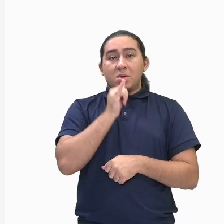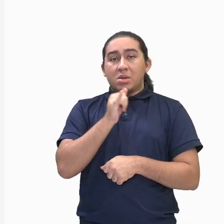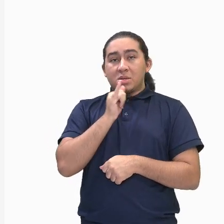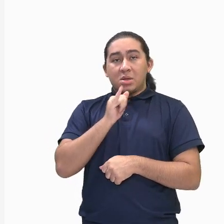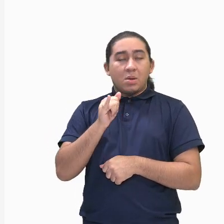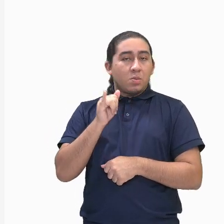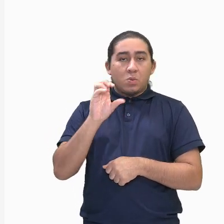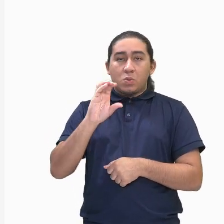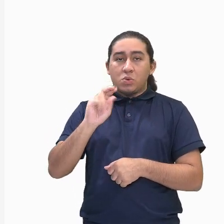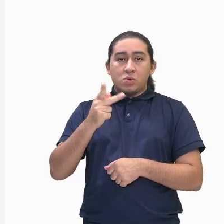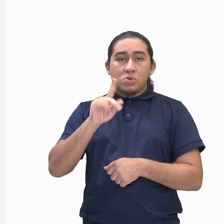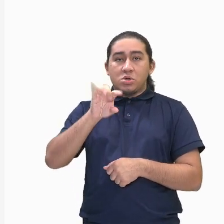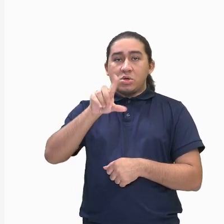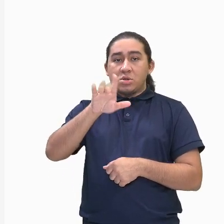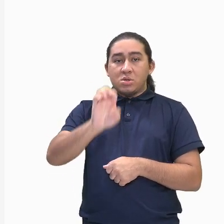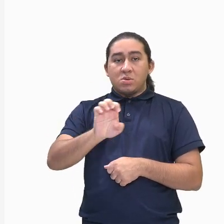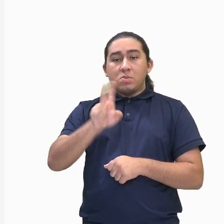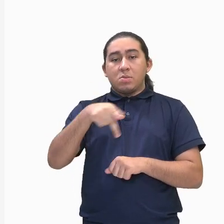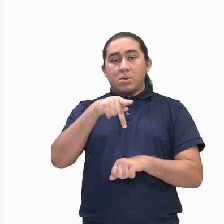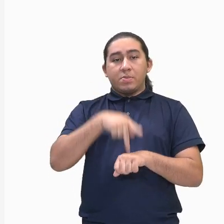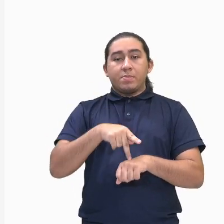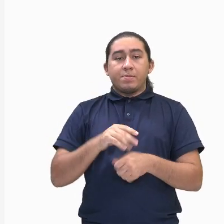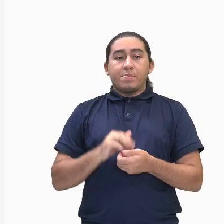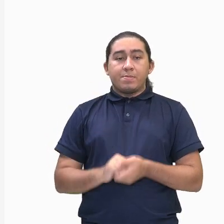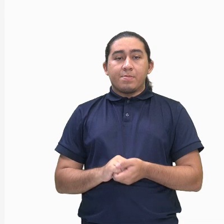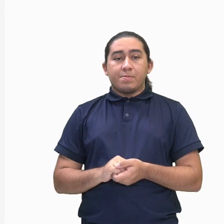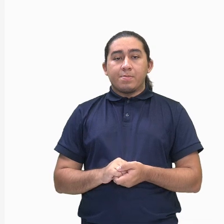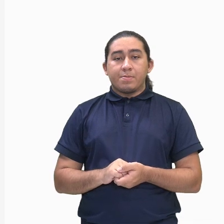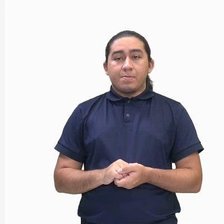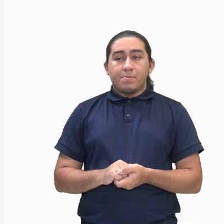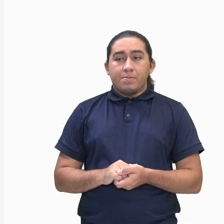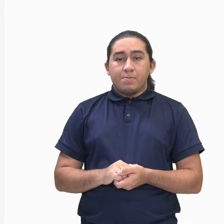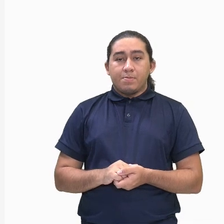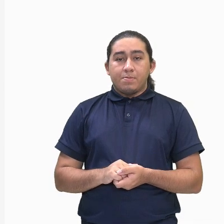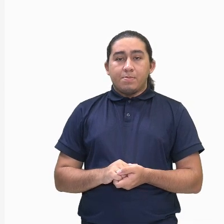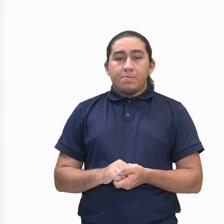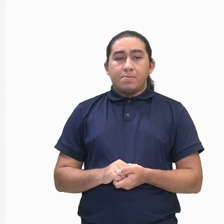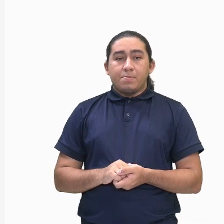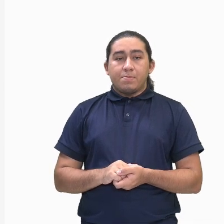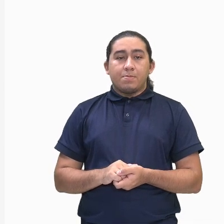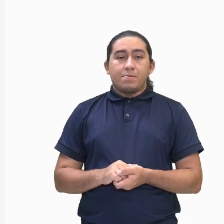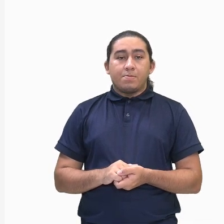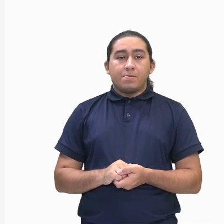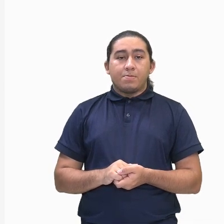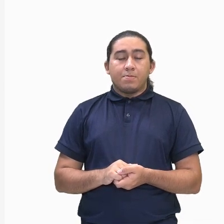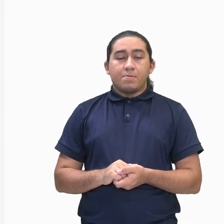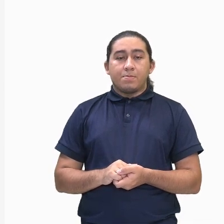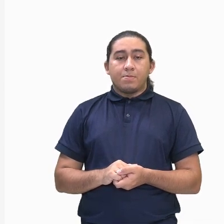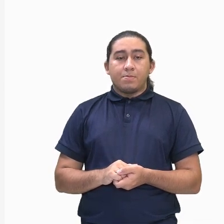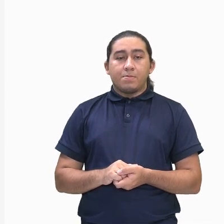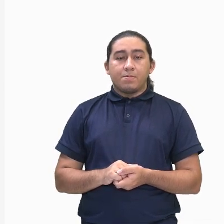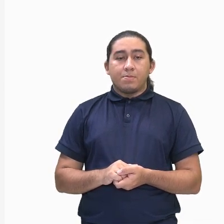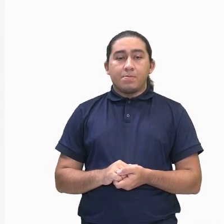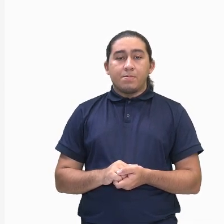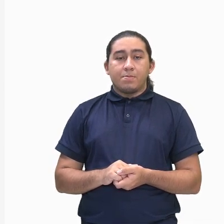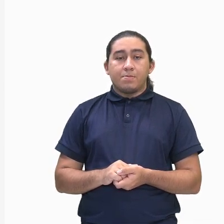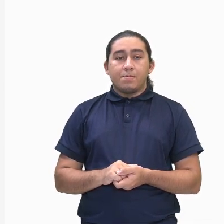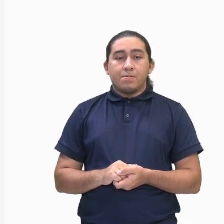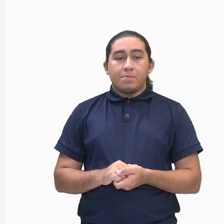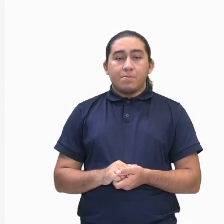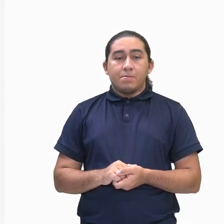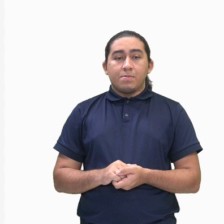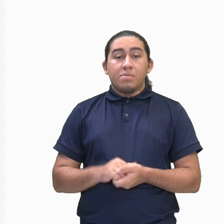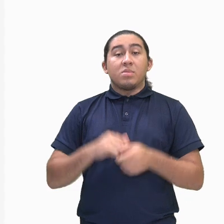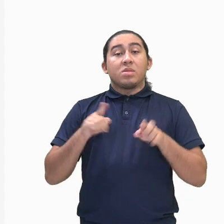Chile, por exemplo. Certo? Vamos ver mais informações sobre os terremotos. O que são os terremotos? Terremotos, também